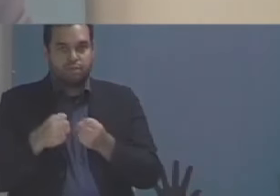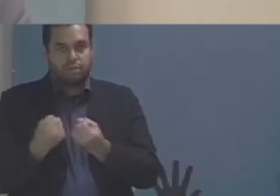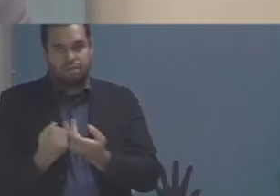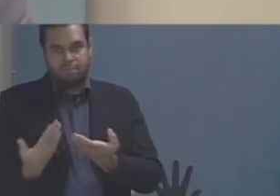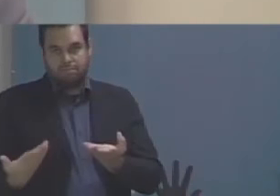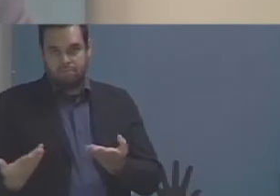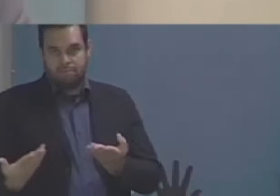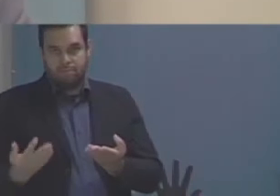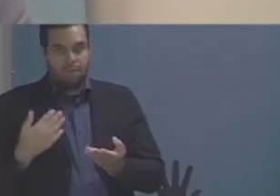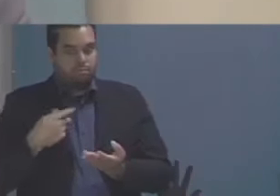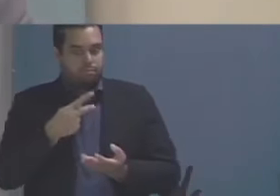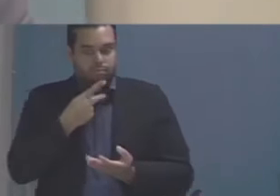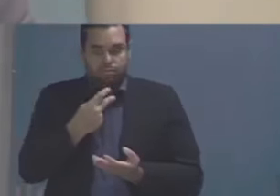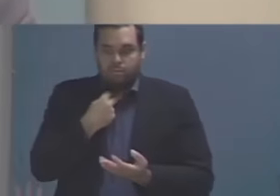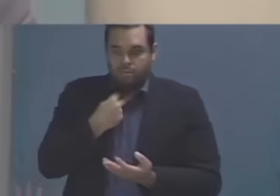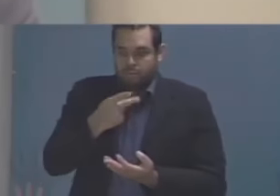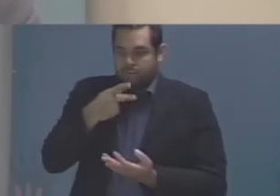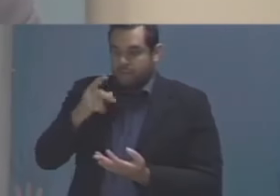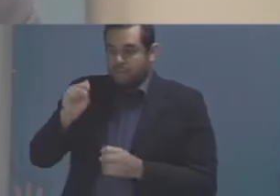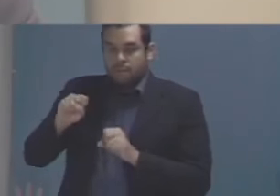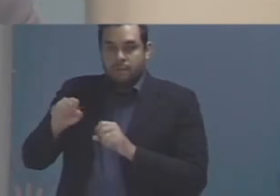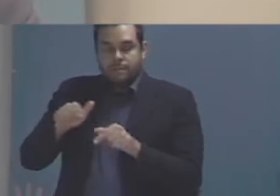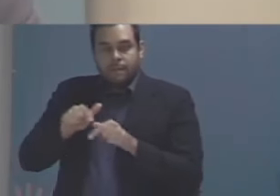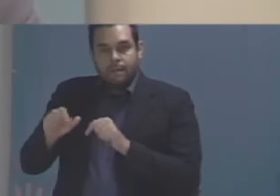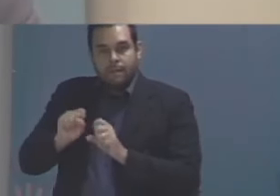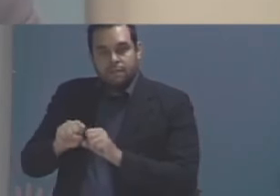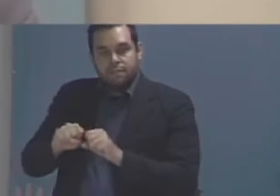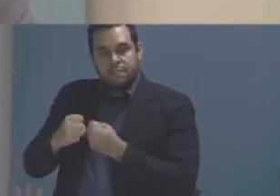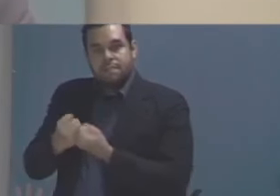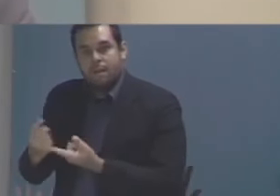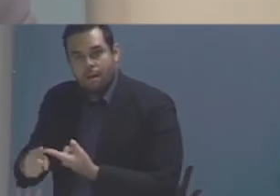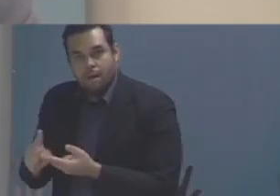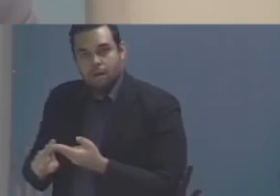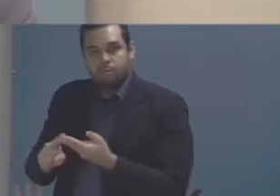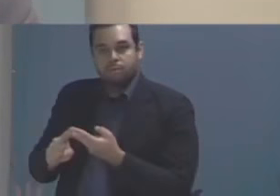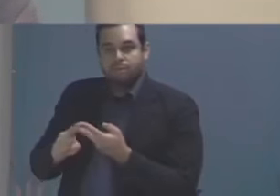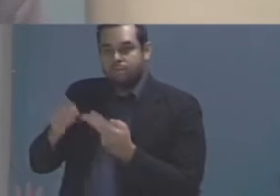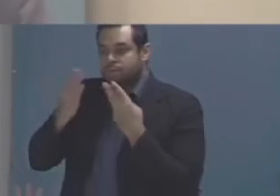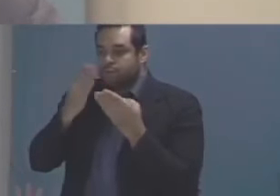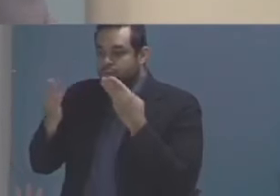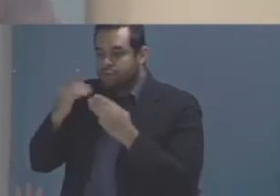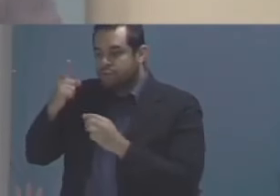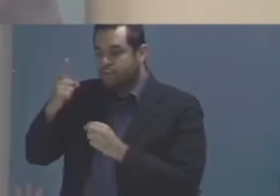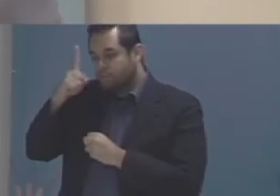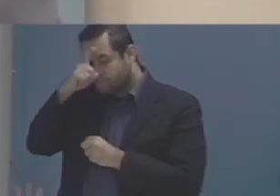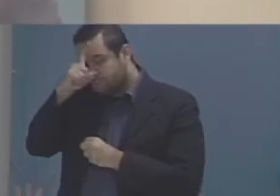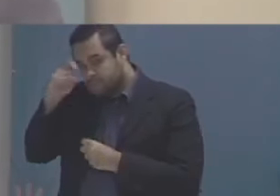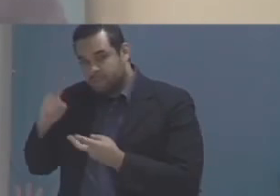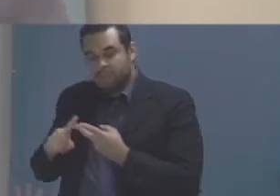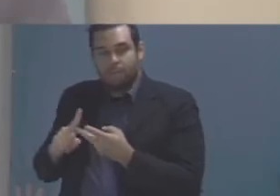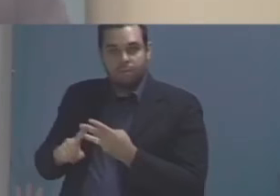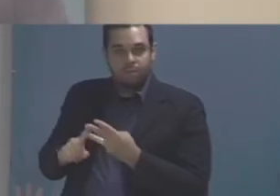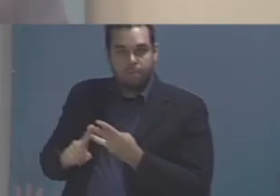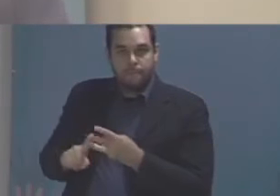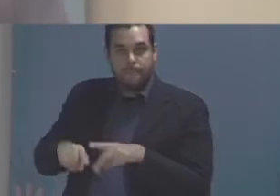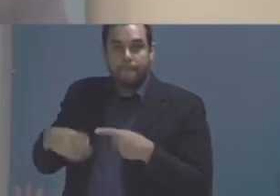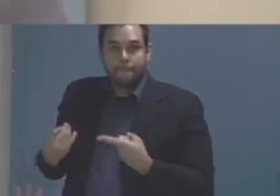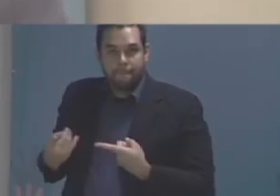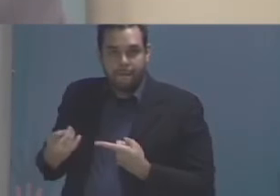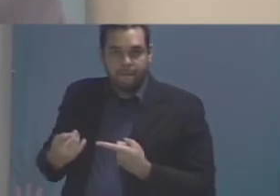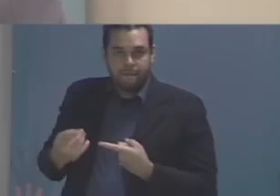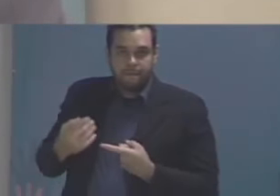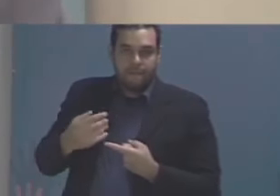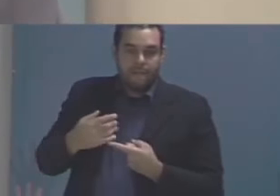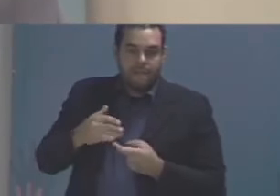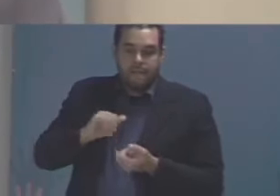a pessoa ideal para falar sobre serviço social, não sou a pessoa ideal para falar sobre psicologia hospitalar, eu sou praticante de luta, mas eu não sou ideal para falar sobre psicologia